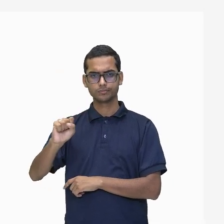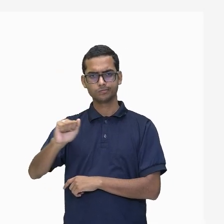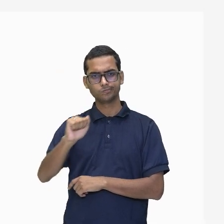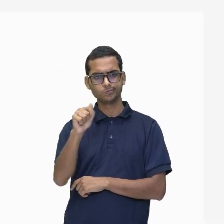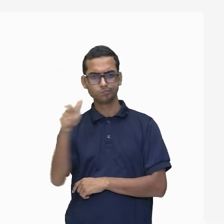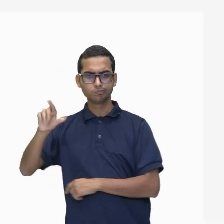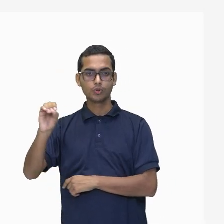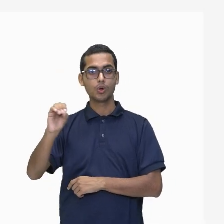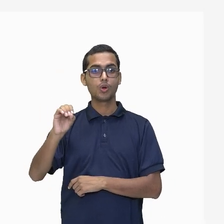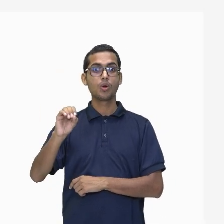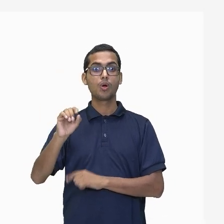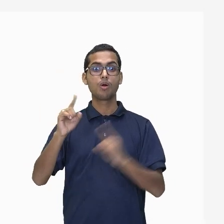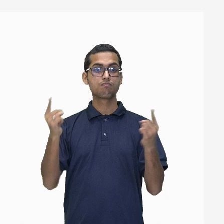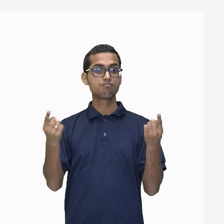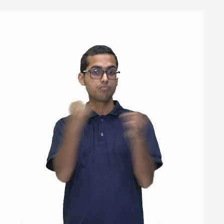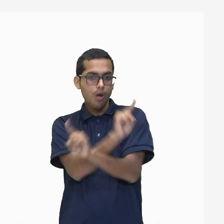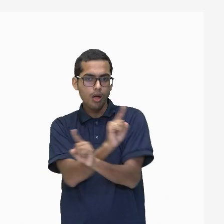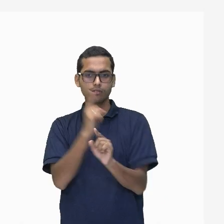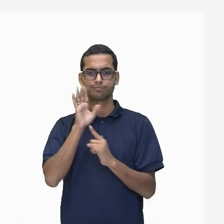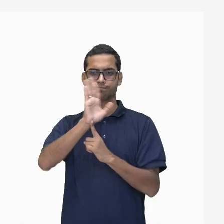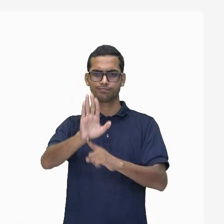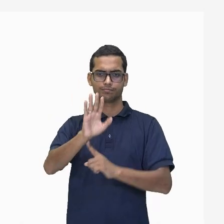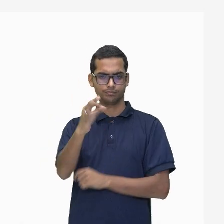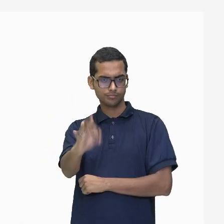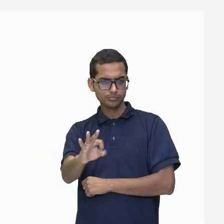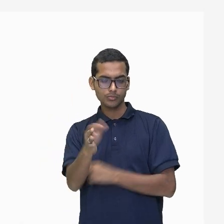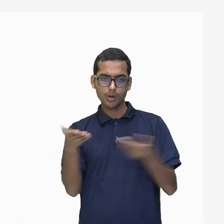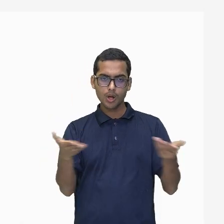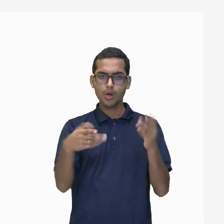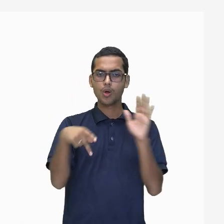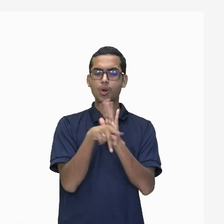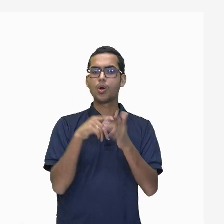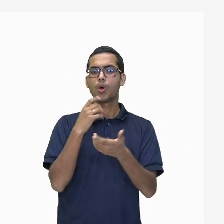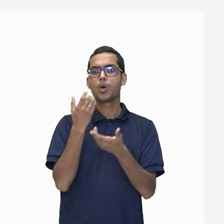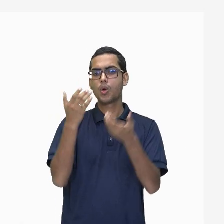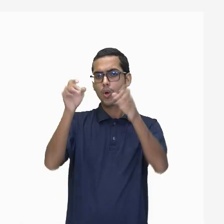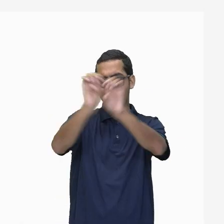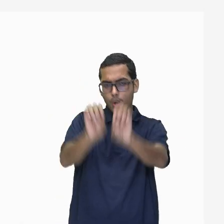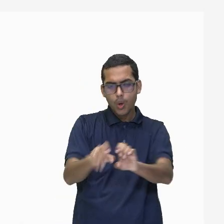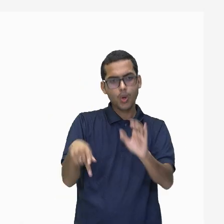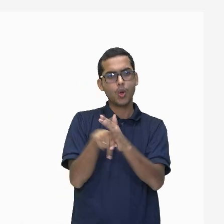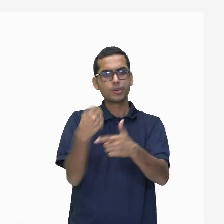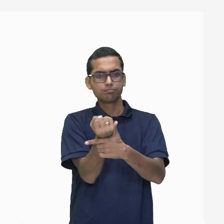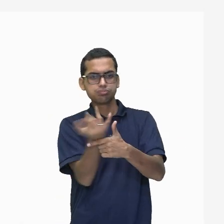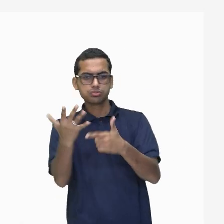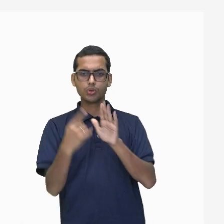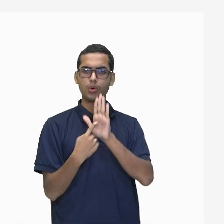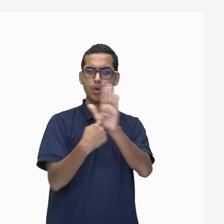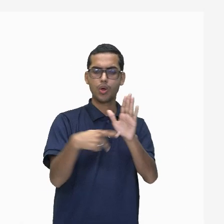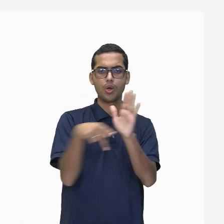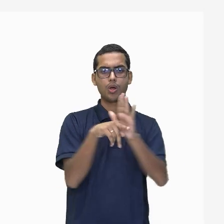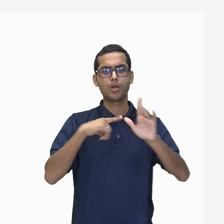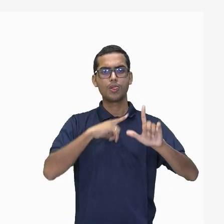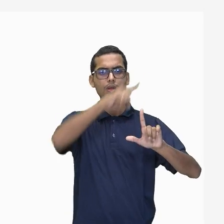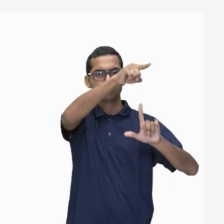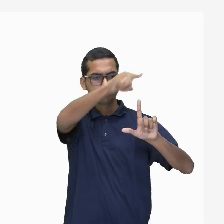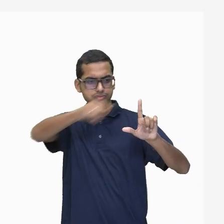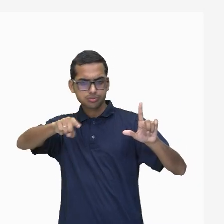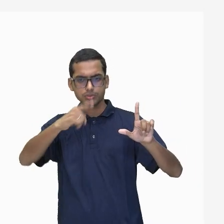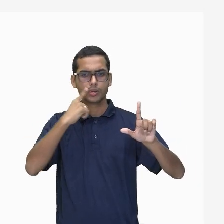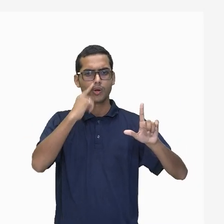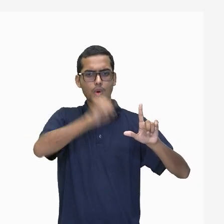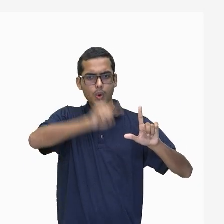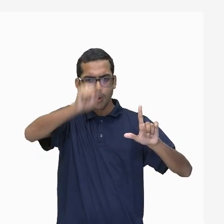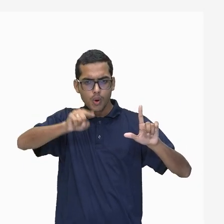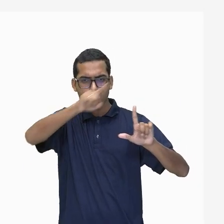caminho inverso. Nós fizemos até agora, pela forma algébrica, construímos o gráfico. Agora, o gráfico está aí pronto e a gente vai ter que descobrir qual é